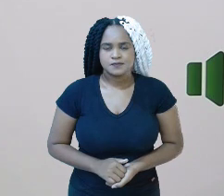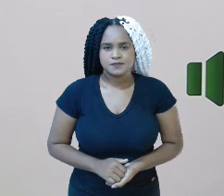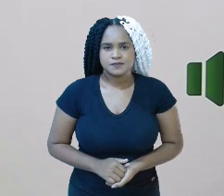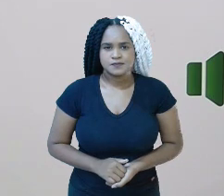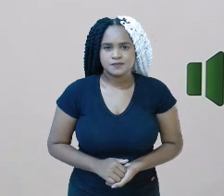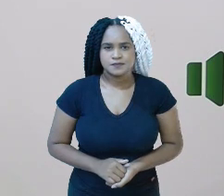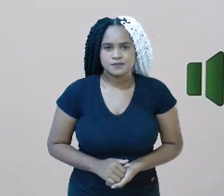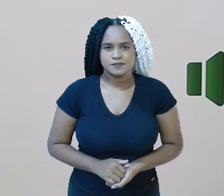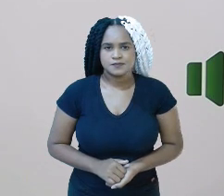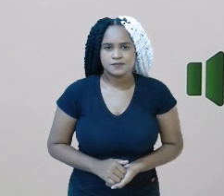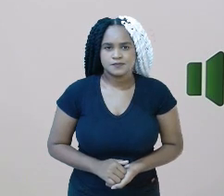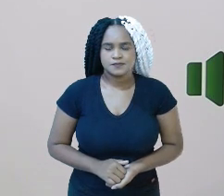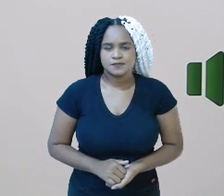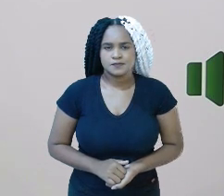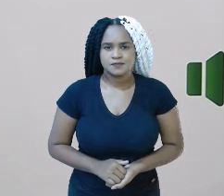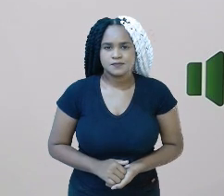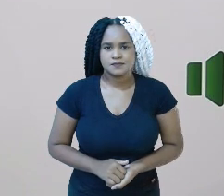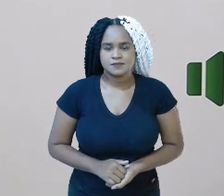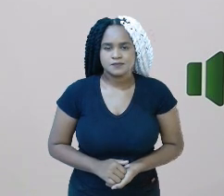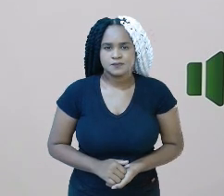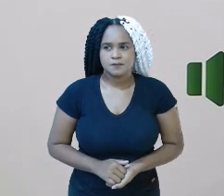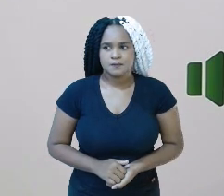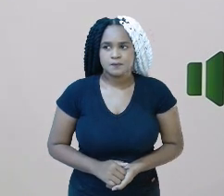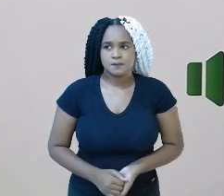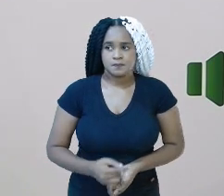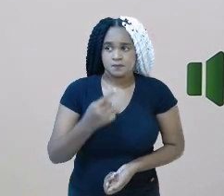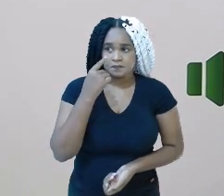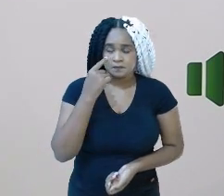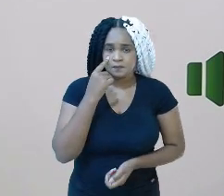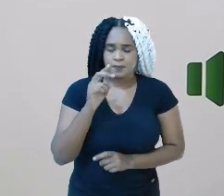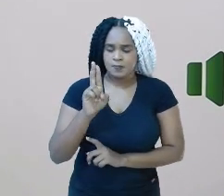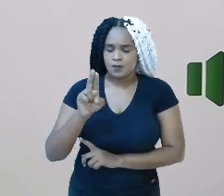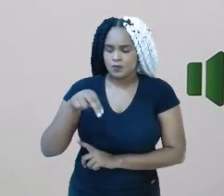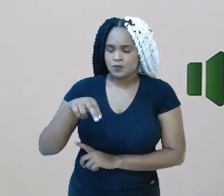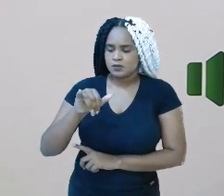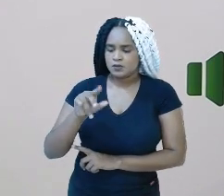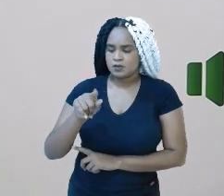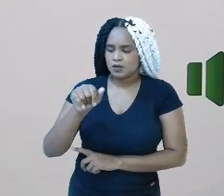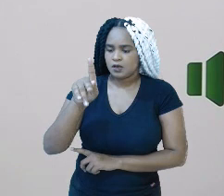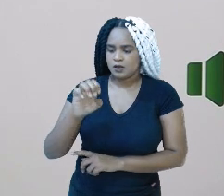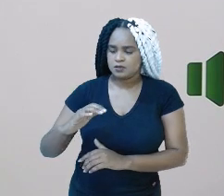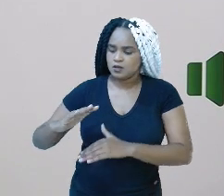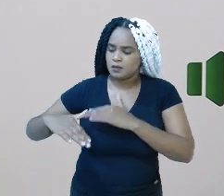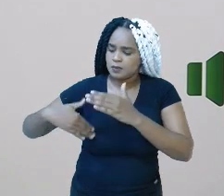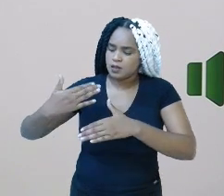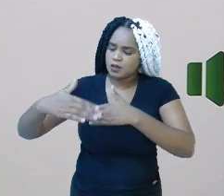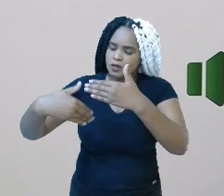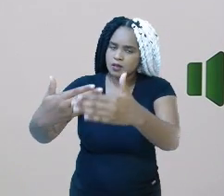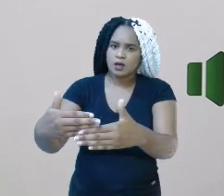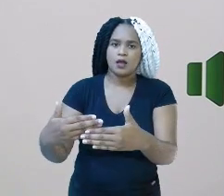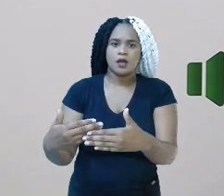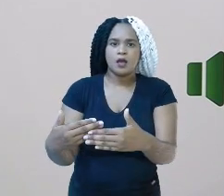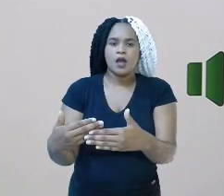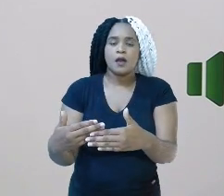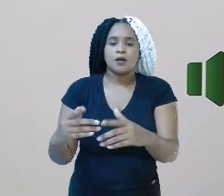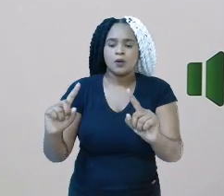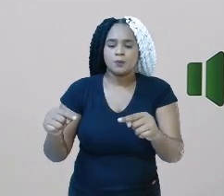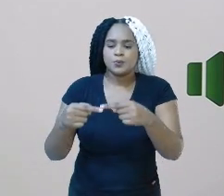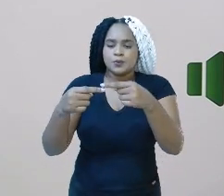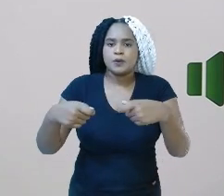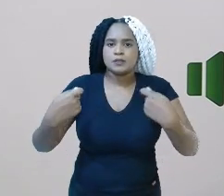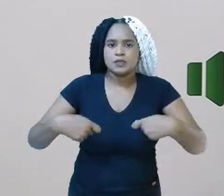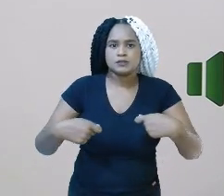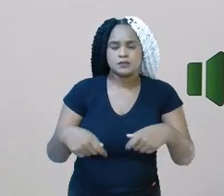Vamos lá. Ao longo da história, as unidades de medida se desenvolveram de acordo com a necessidade do homem,